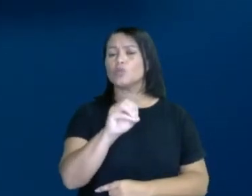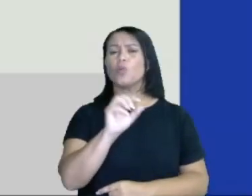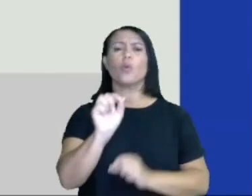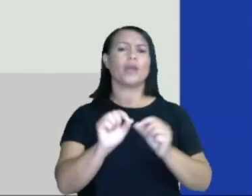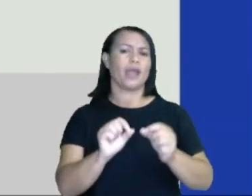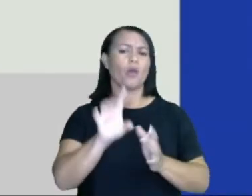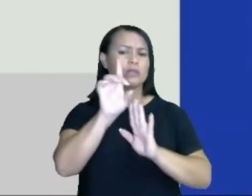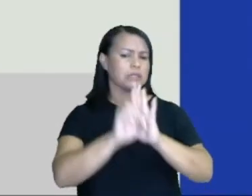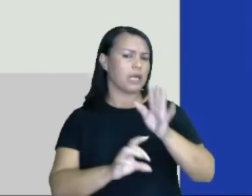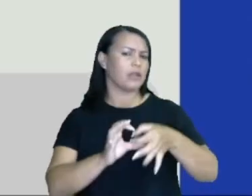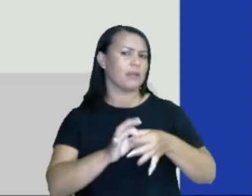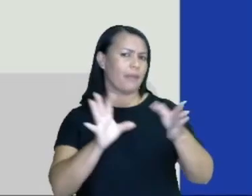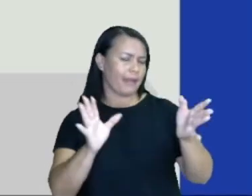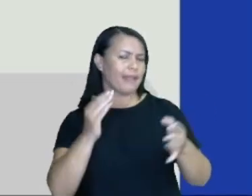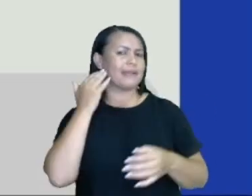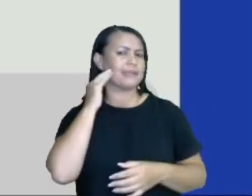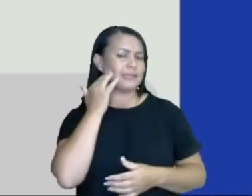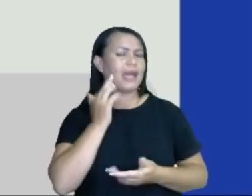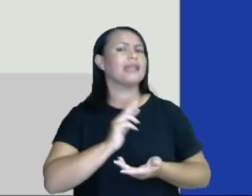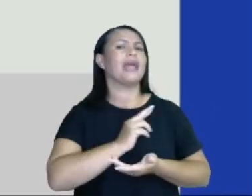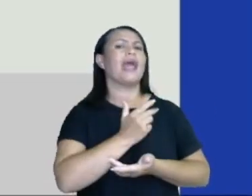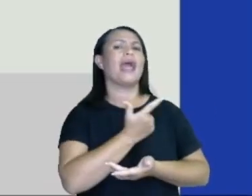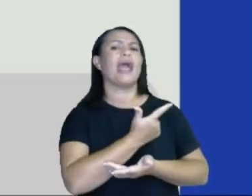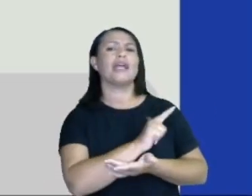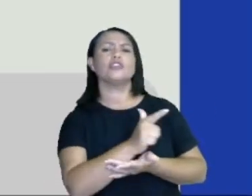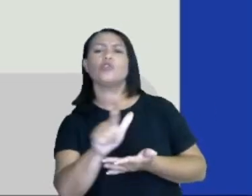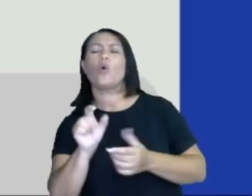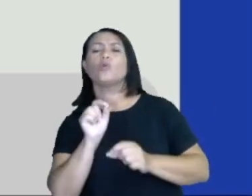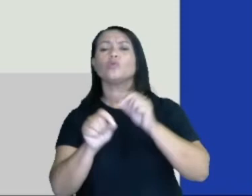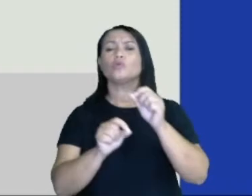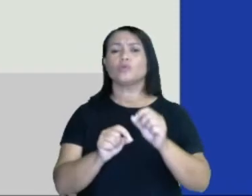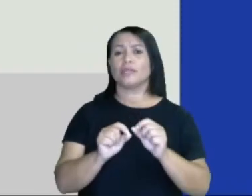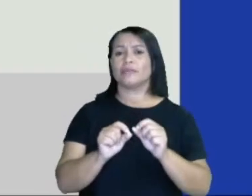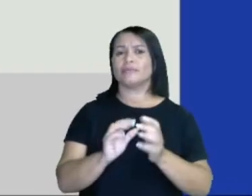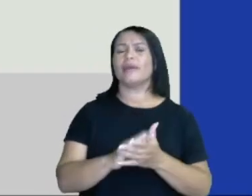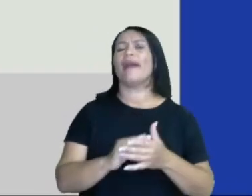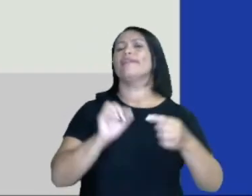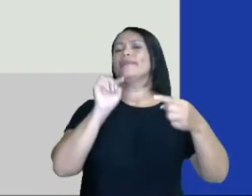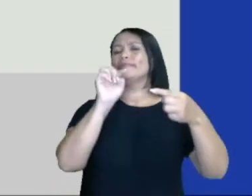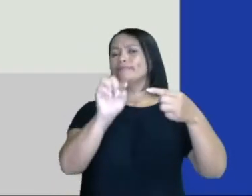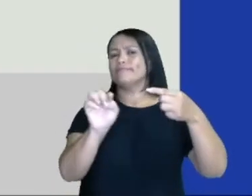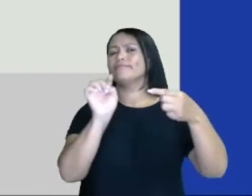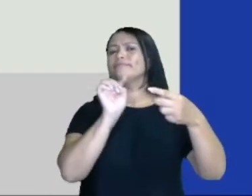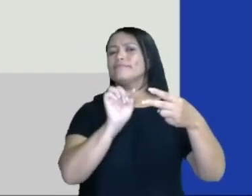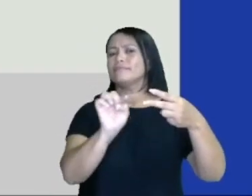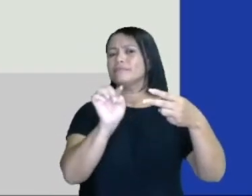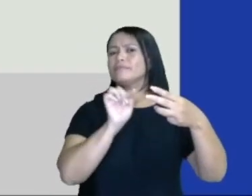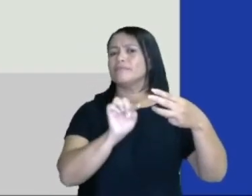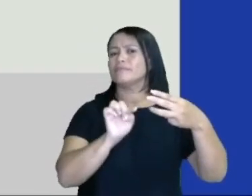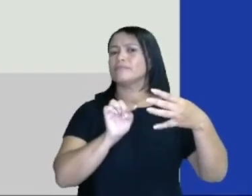à liberdade compreende, entre outros órgãos, os seguintes aspectos. Aí vai enumerando os incisos.